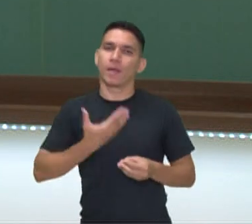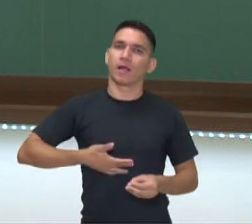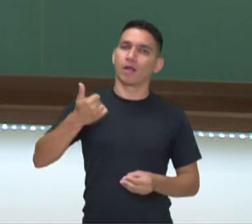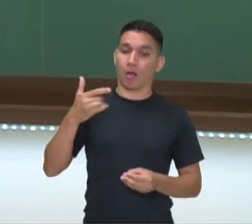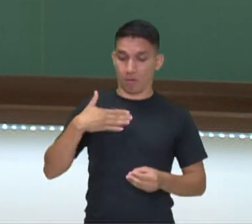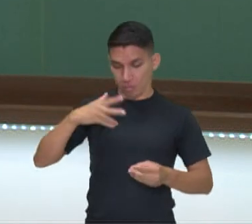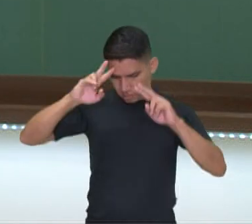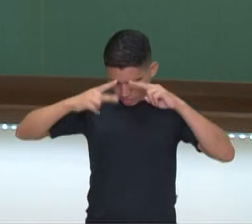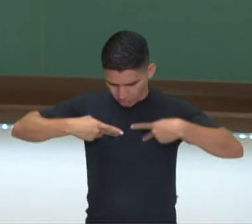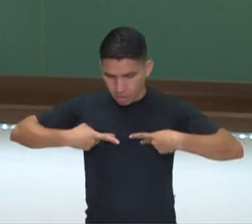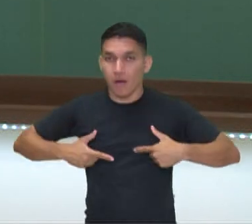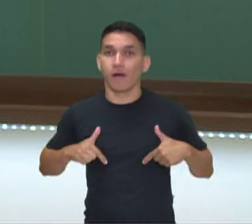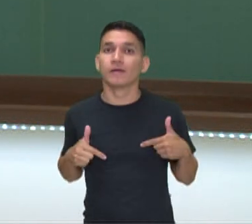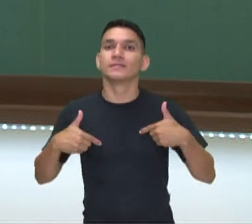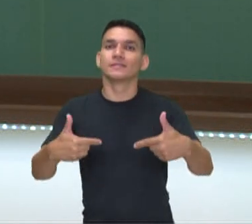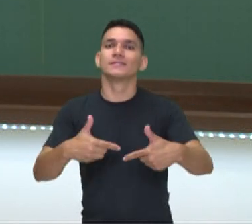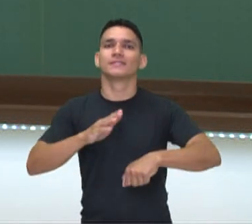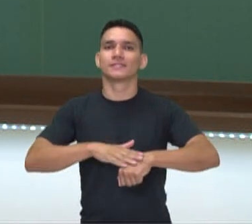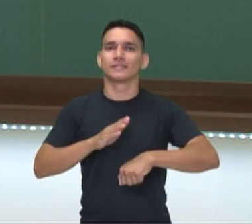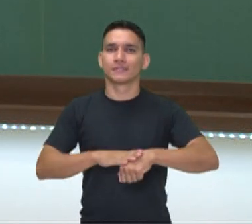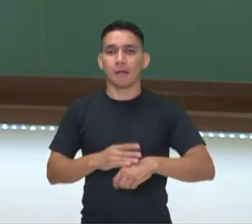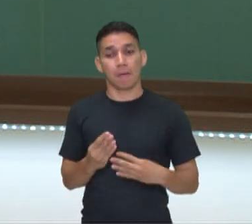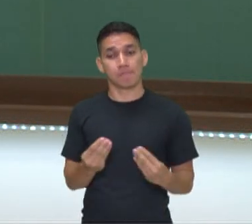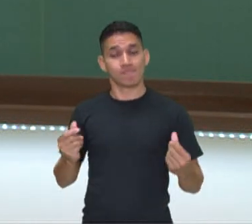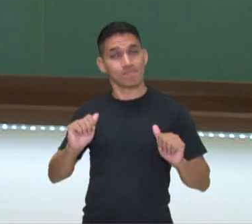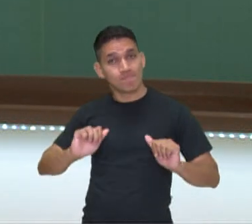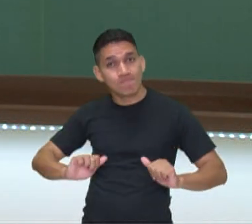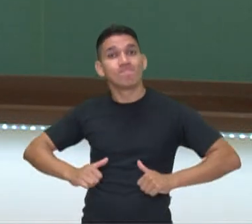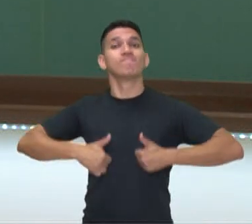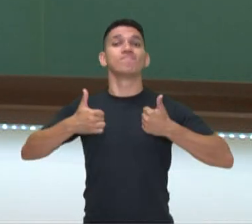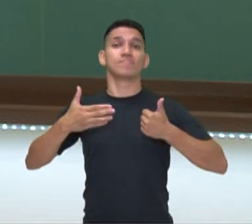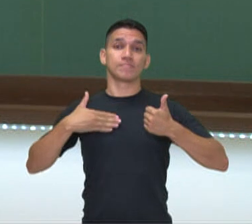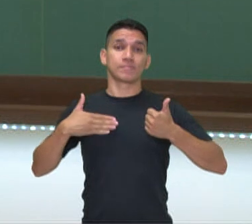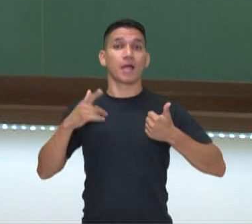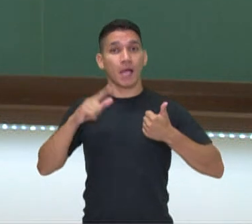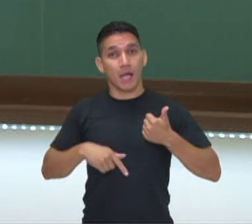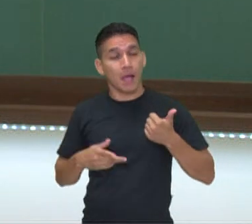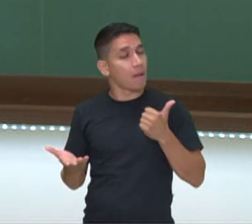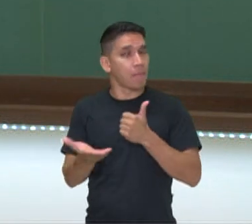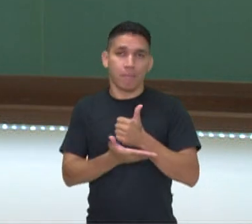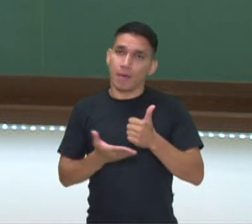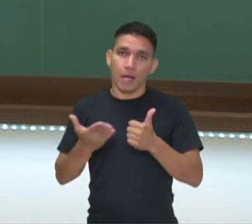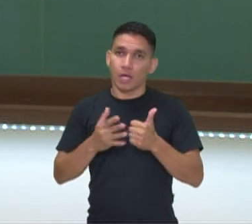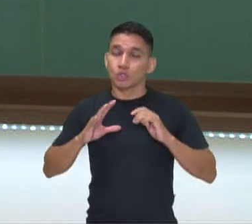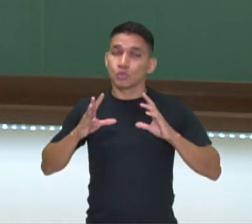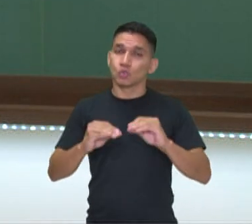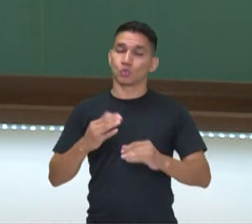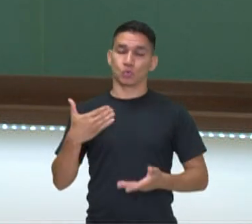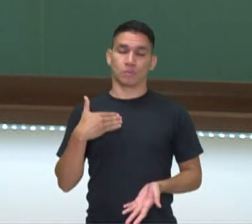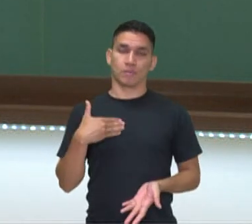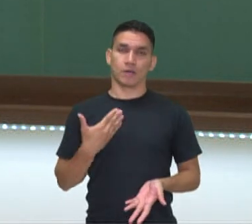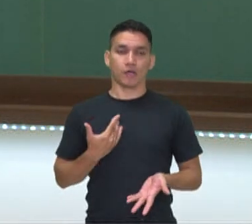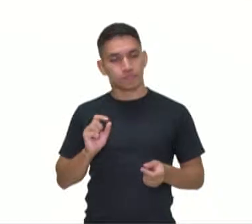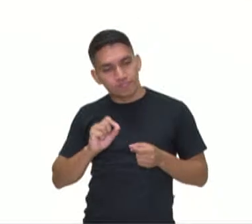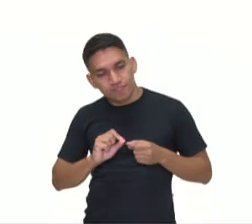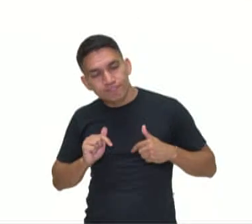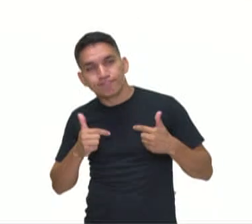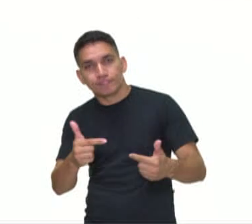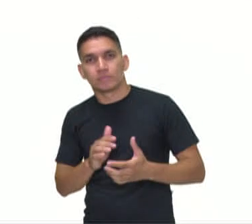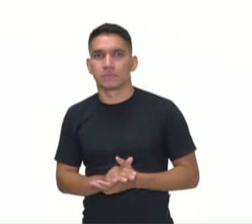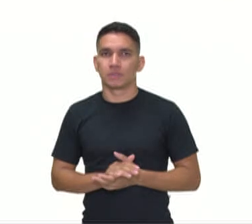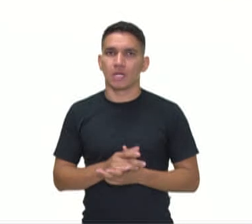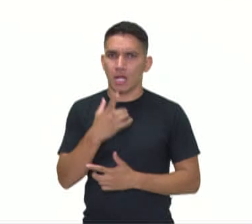minhas ações e de definir melhor as minhas ações. São, então, um princípio para tudo que eu faço. Jogar lixo